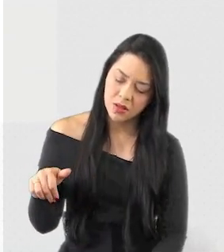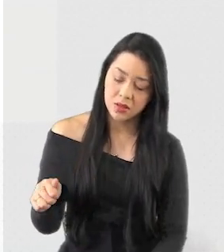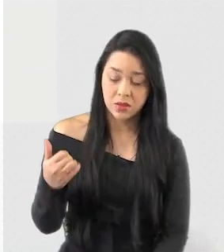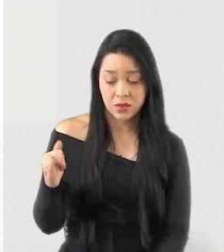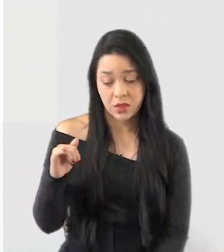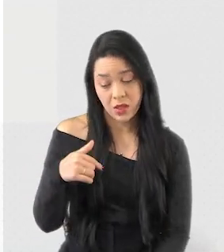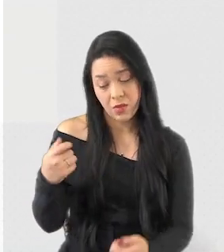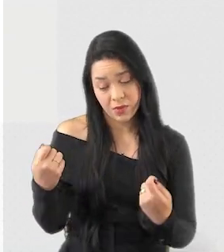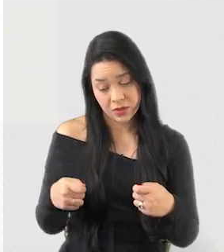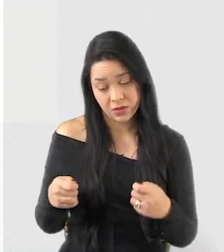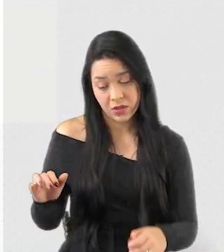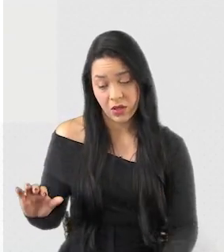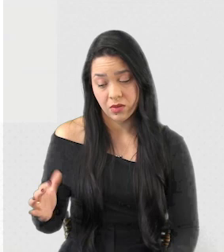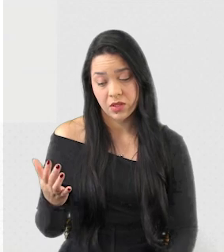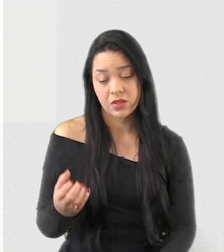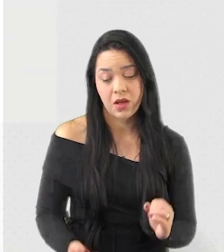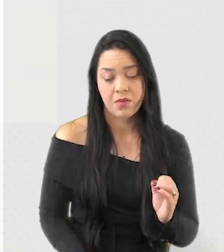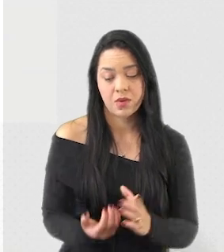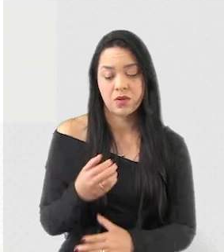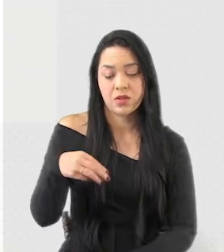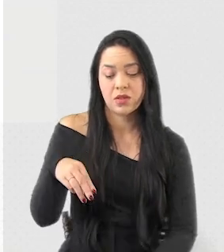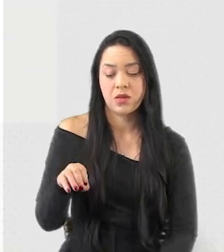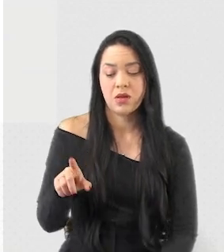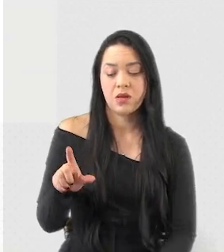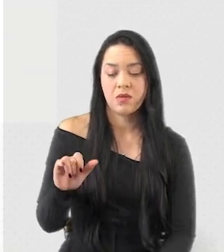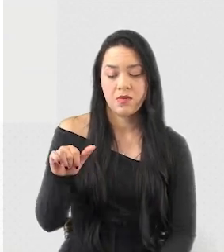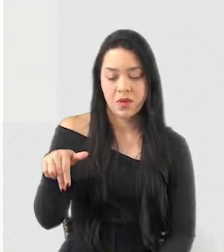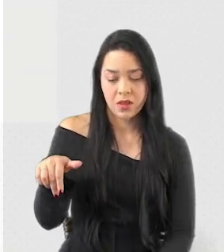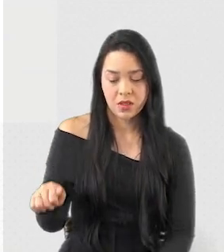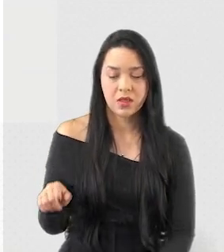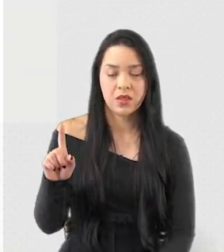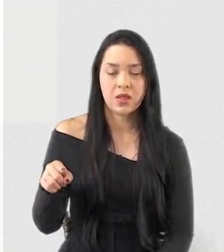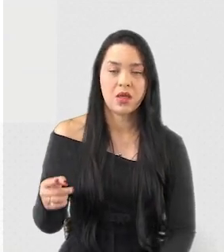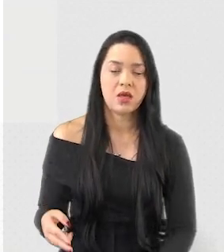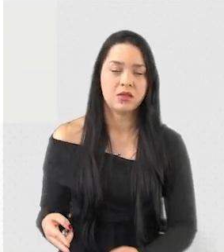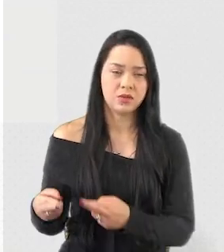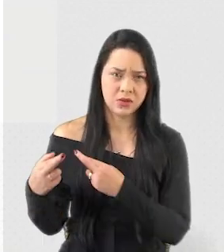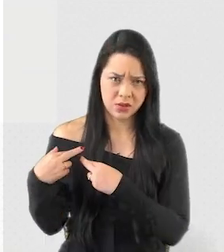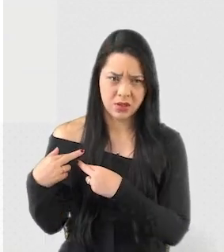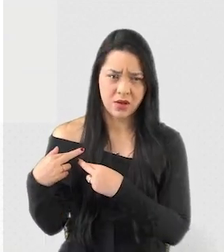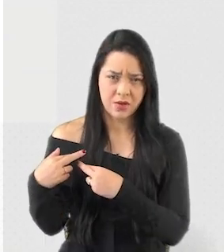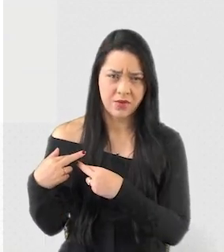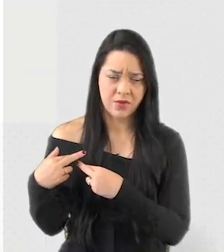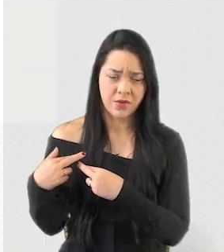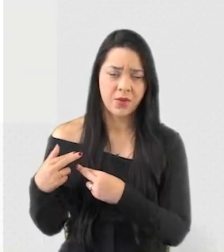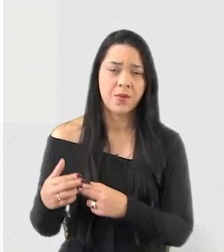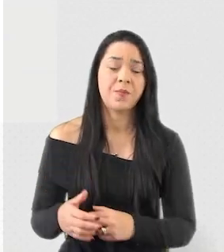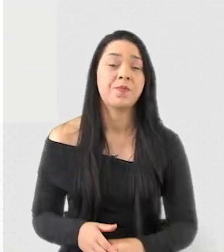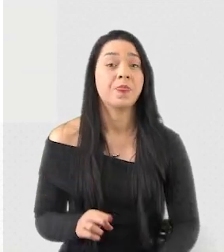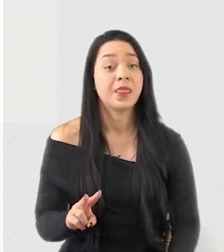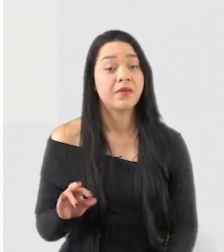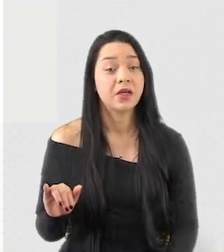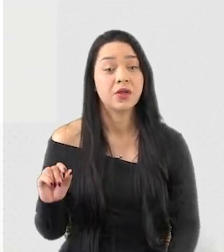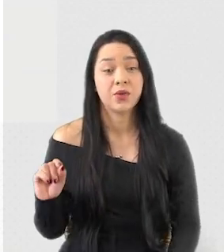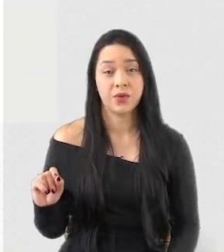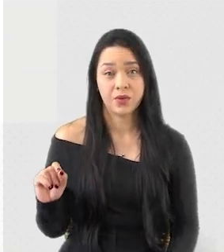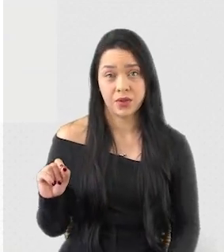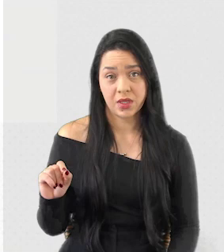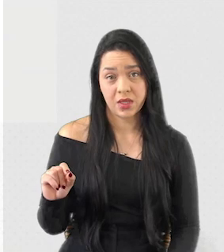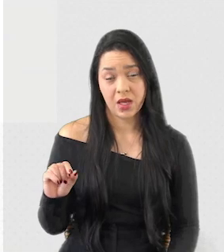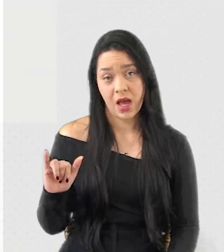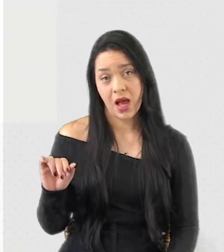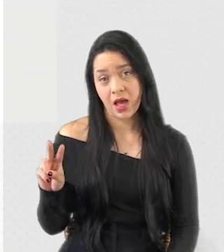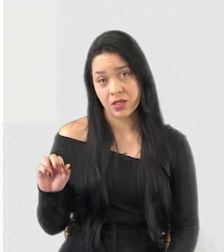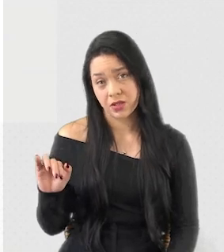preciso fazer com que ocorra a produção dessa melanina, então, esse gene que é responsável por essa melanina, ele vai ser